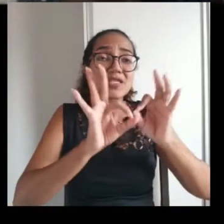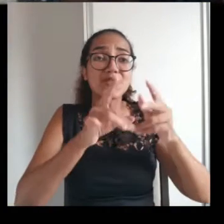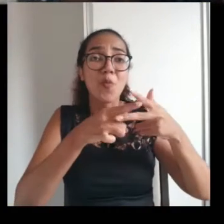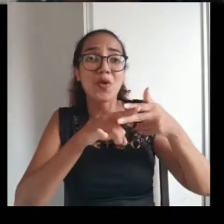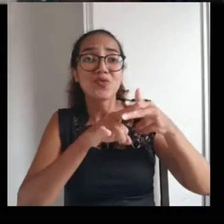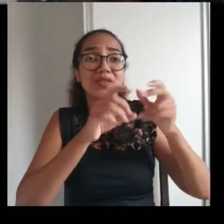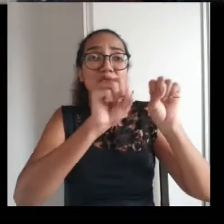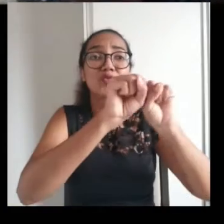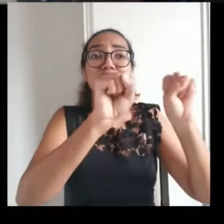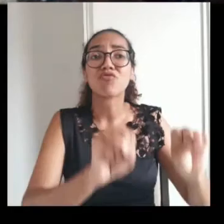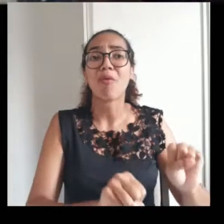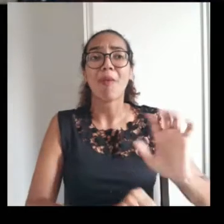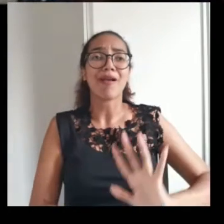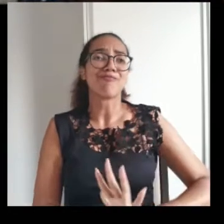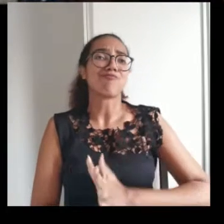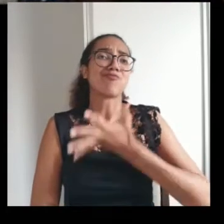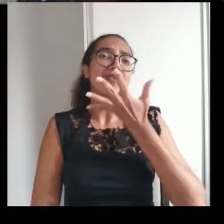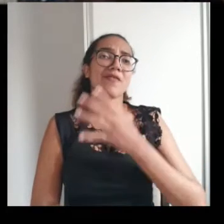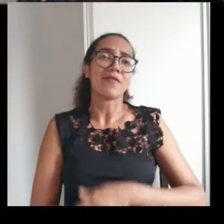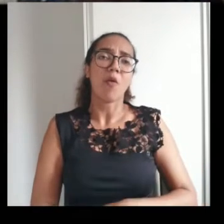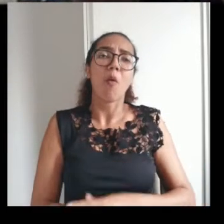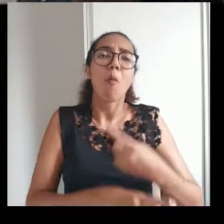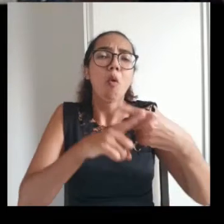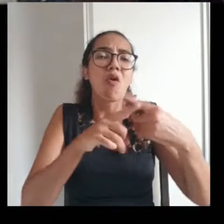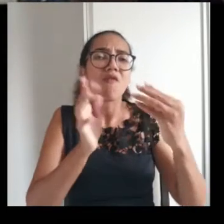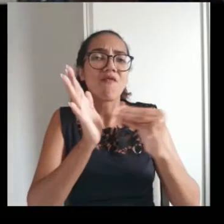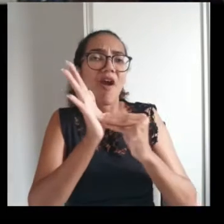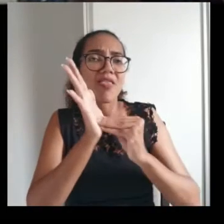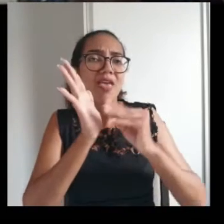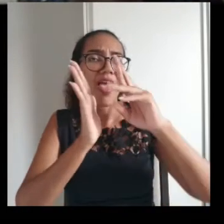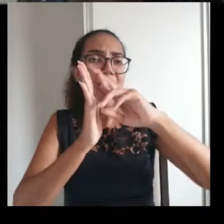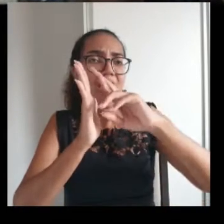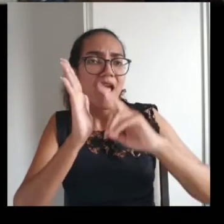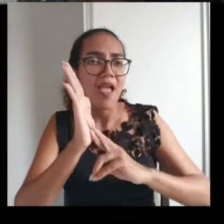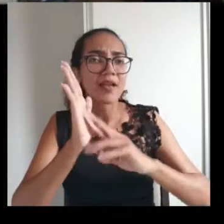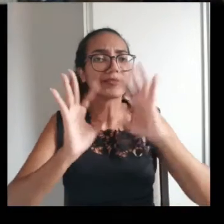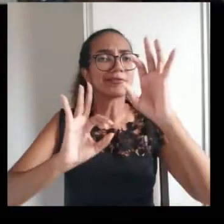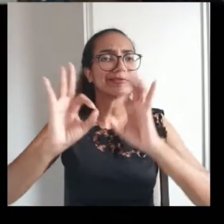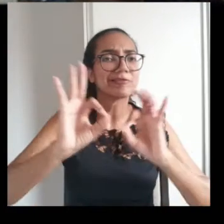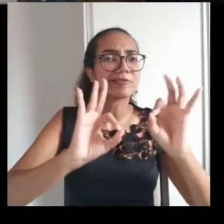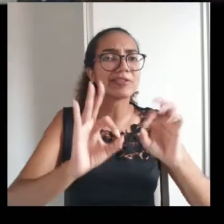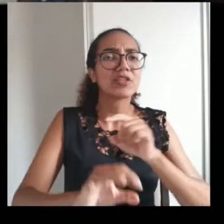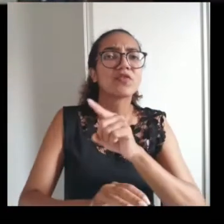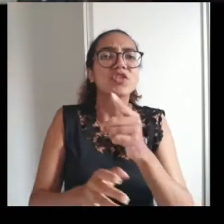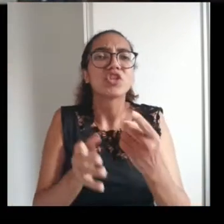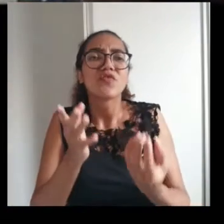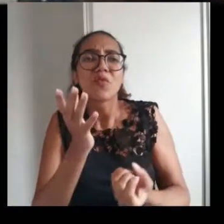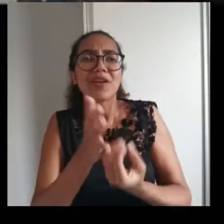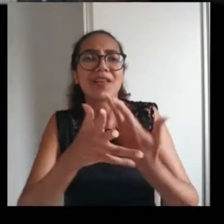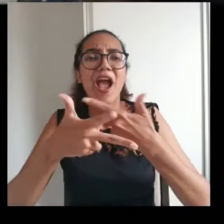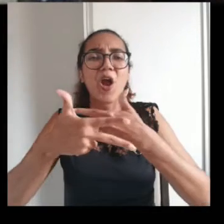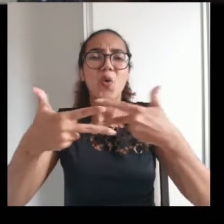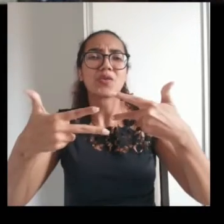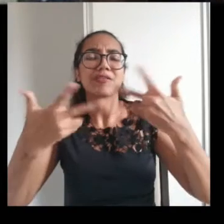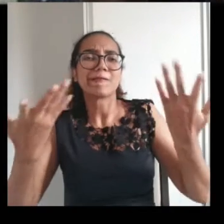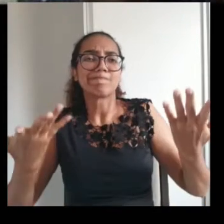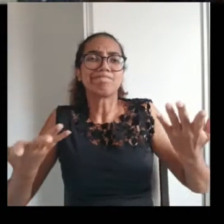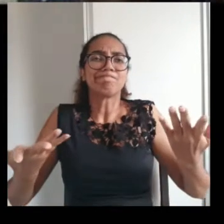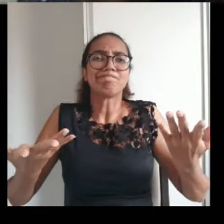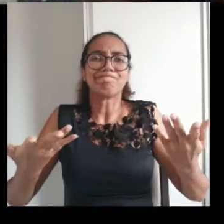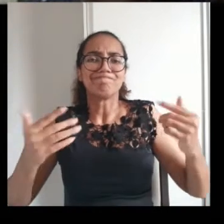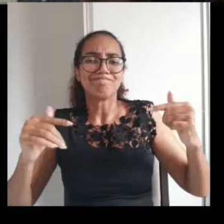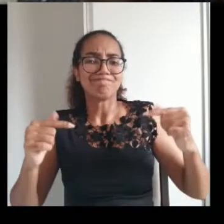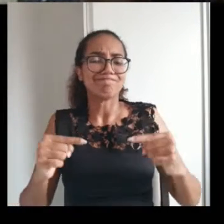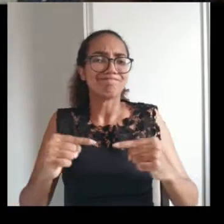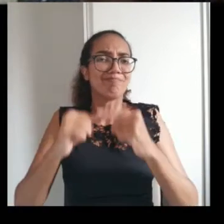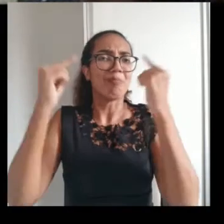não vai ter regras bem estabelecidas, você vai conseguir começar a construir as coisas de forma totalmente arbitrária, ou seja,